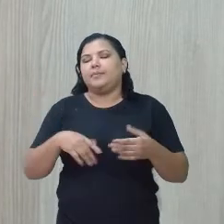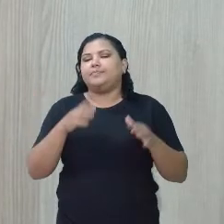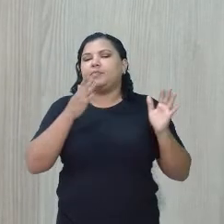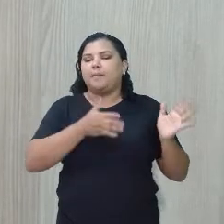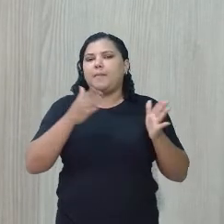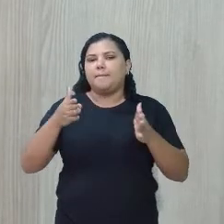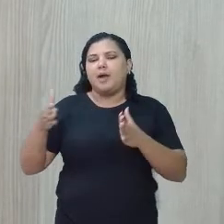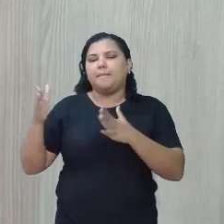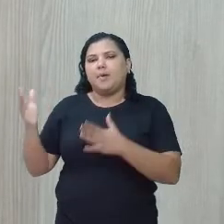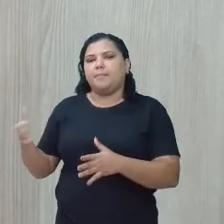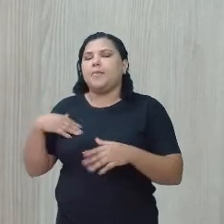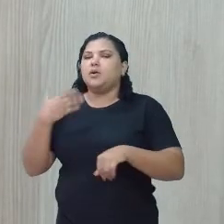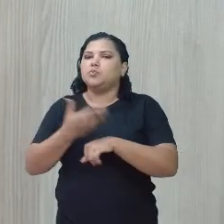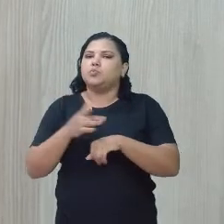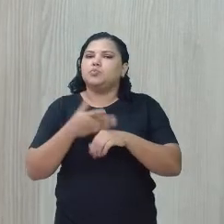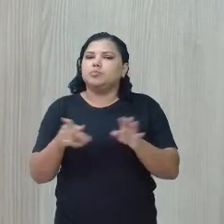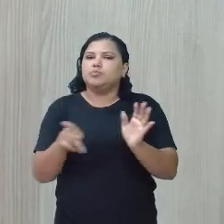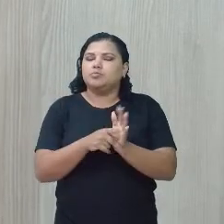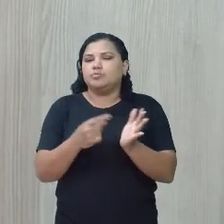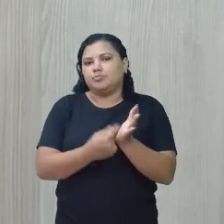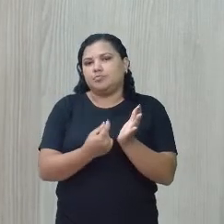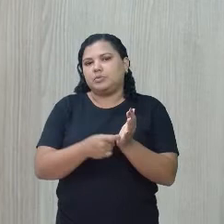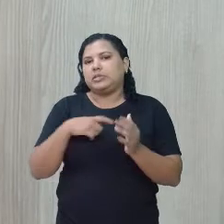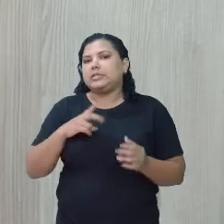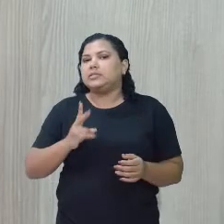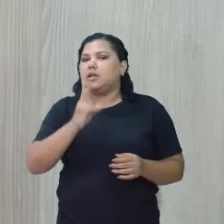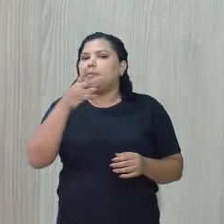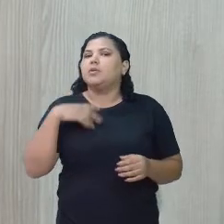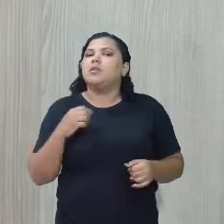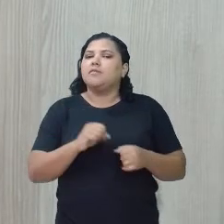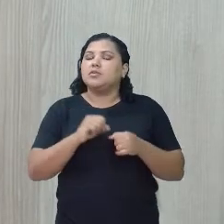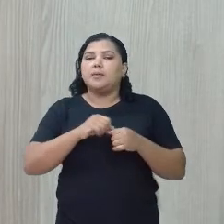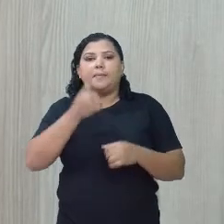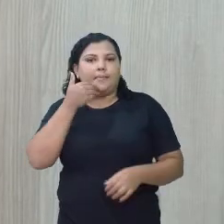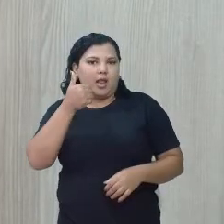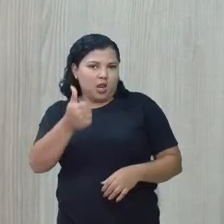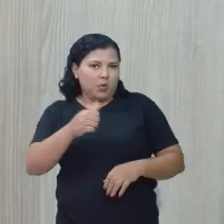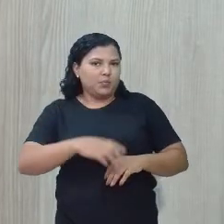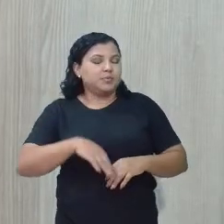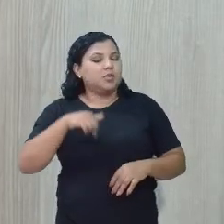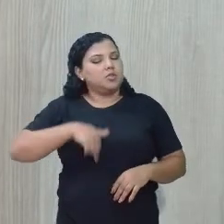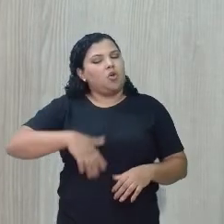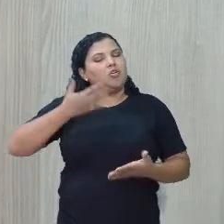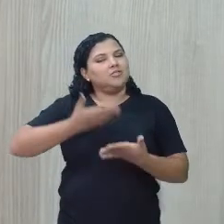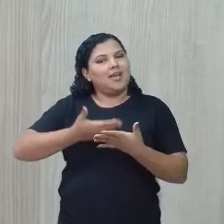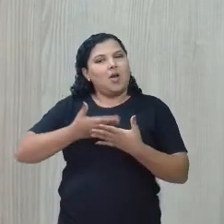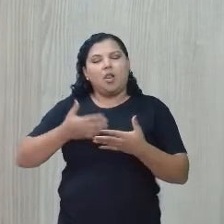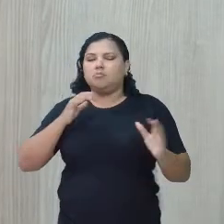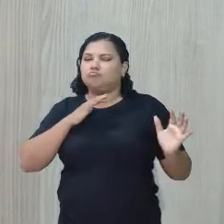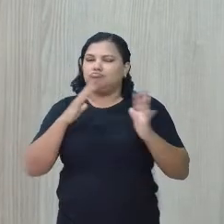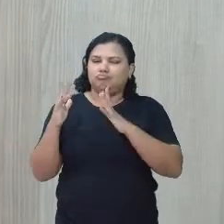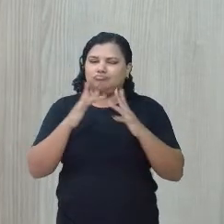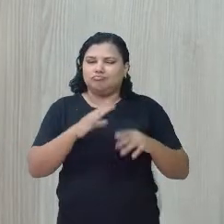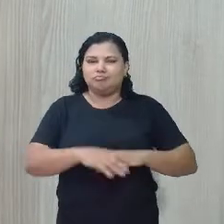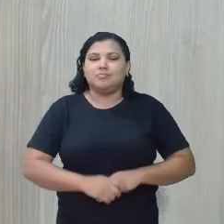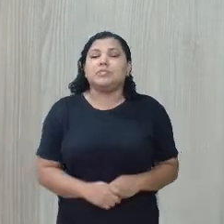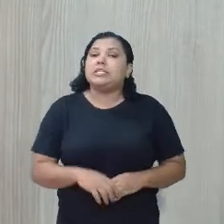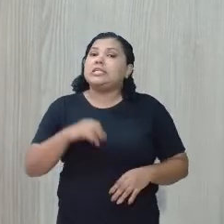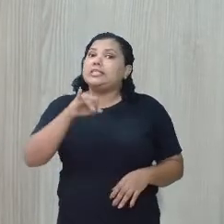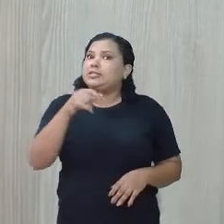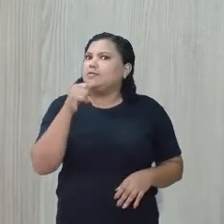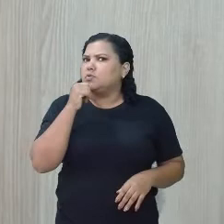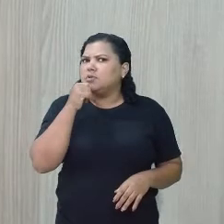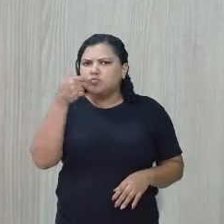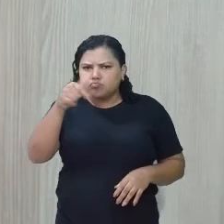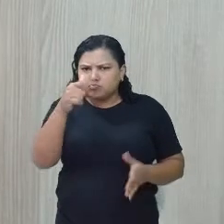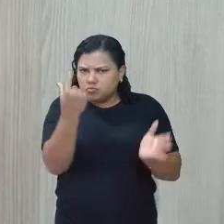teste do aplicativo e vendo cada vez ele está funcionando da melhor maneira possível, tornando a nossa aula mais dinâmica, né? Se você ainda